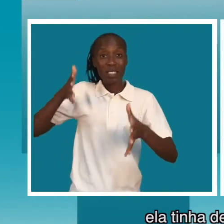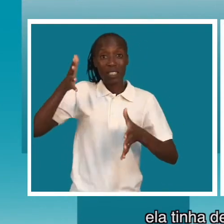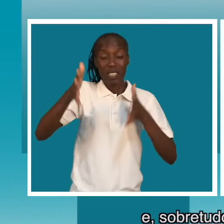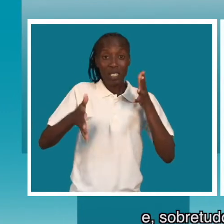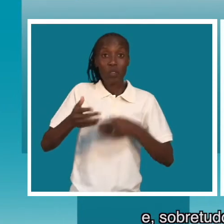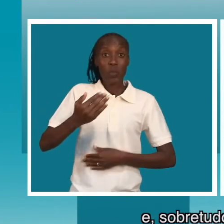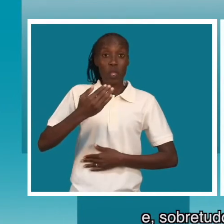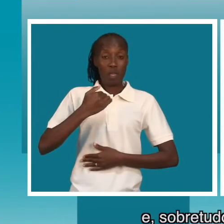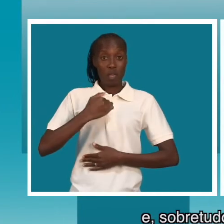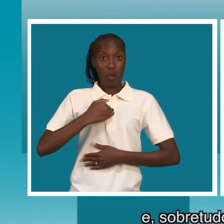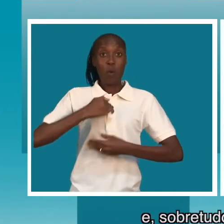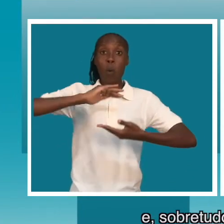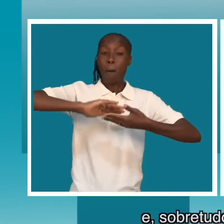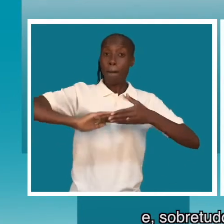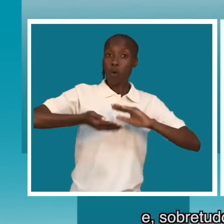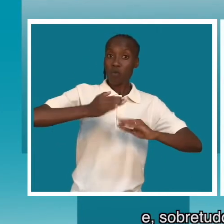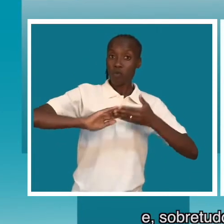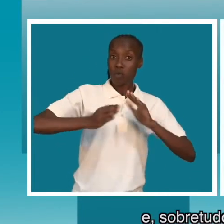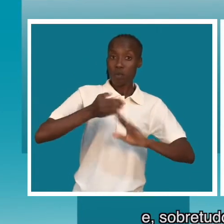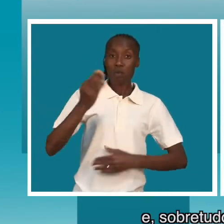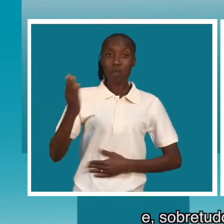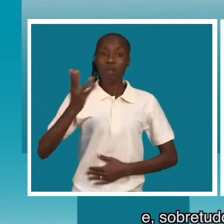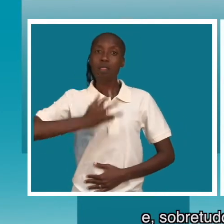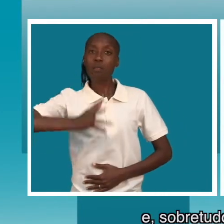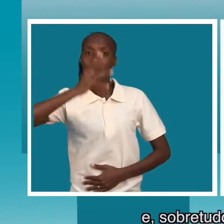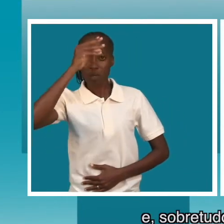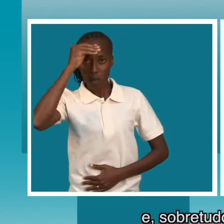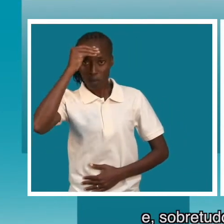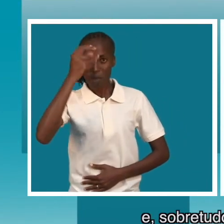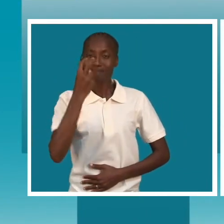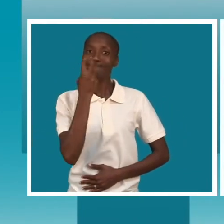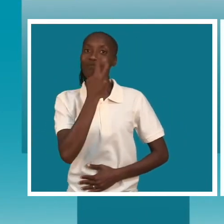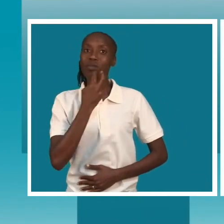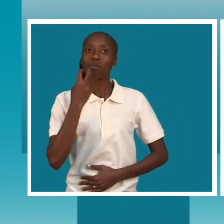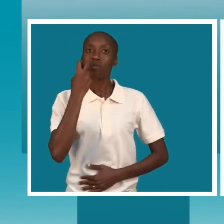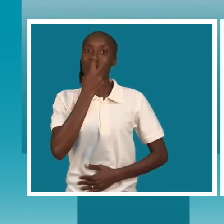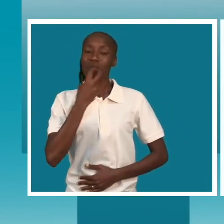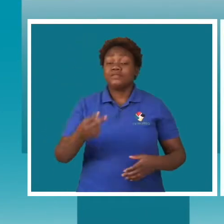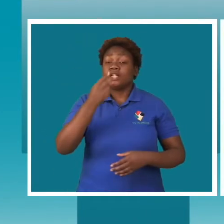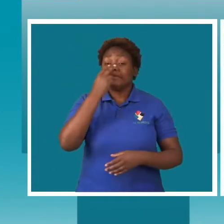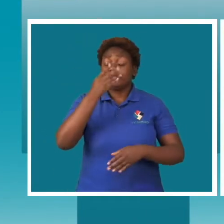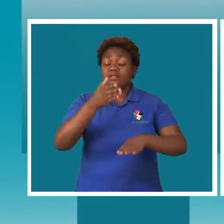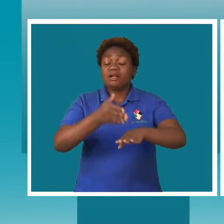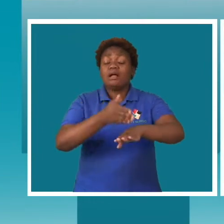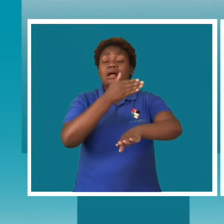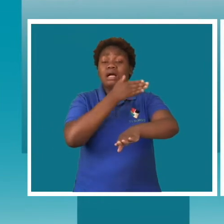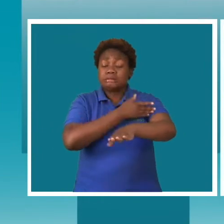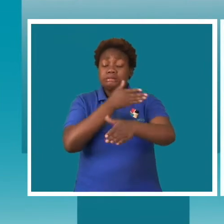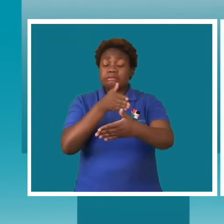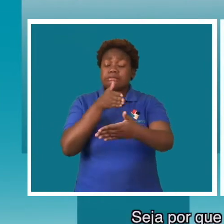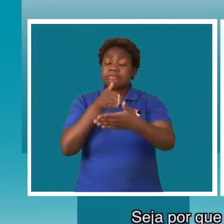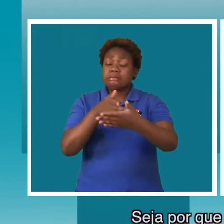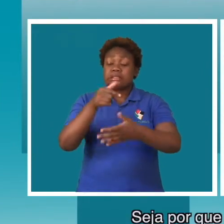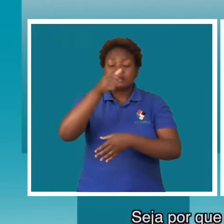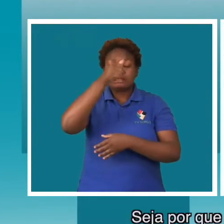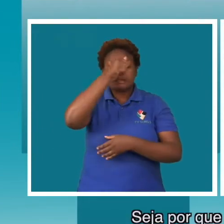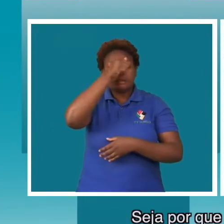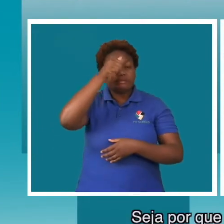enquanto professor e, sobretudo, perceber a minha oratória, portanto, perceber como eu falo. Seja por